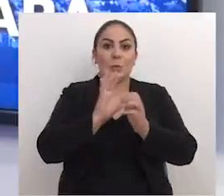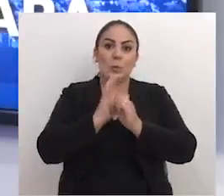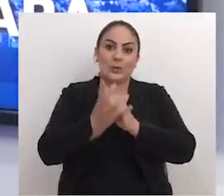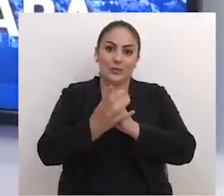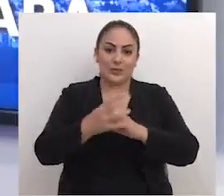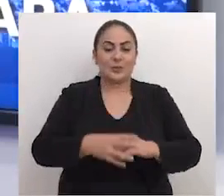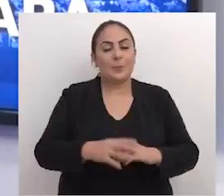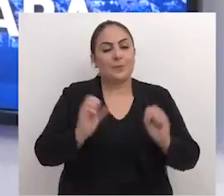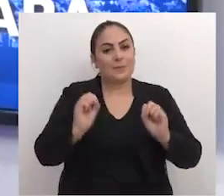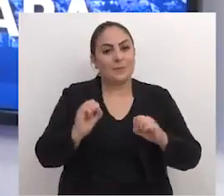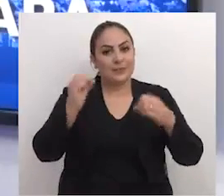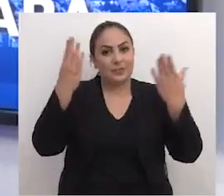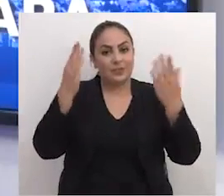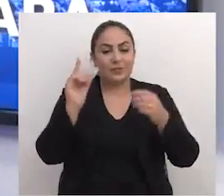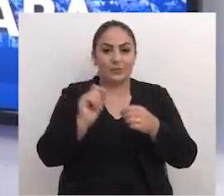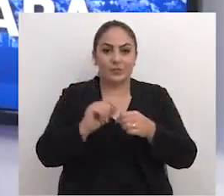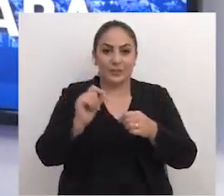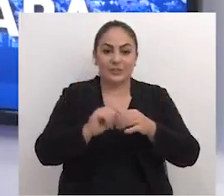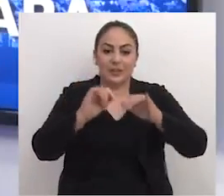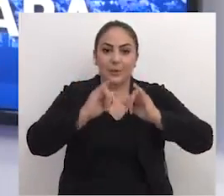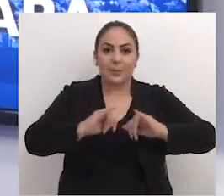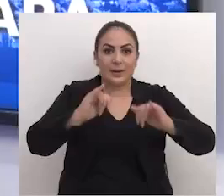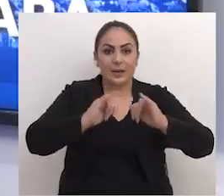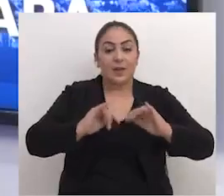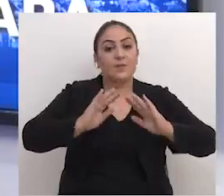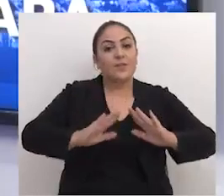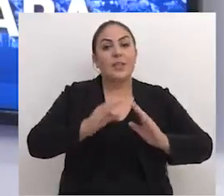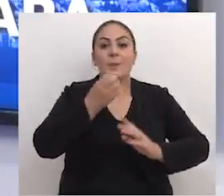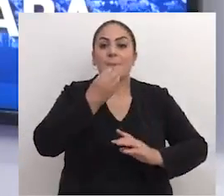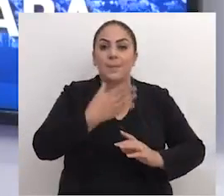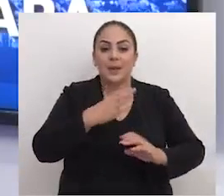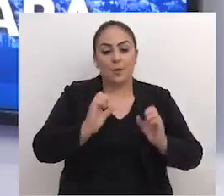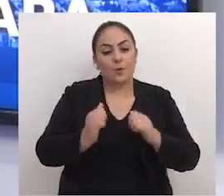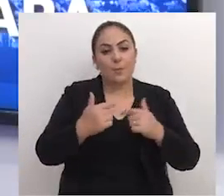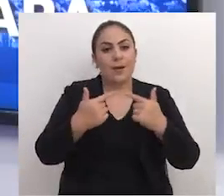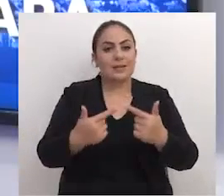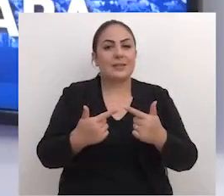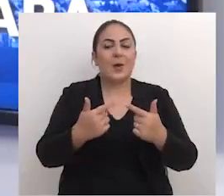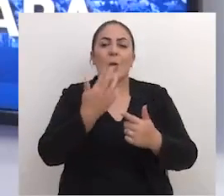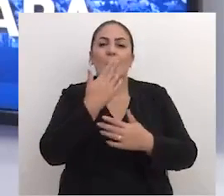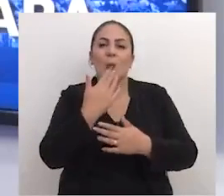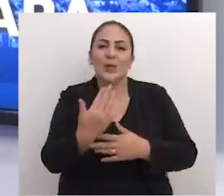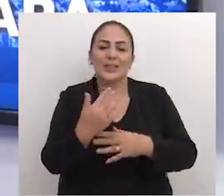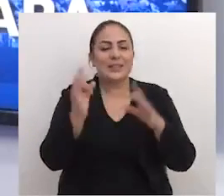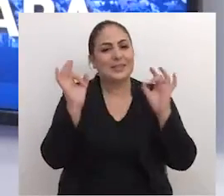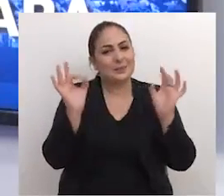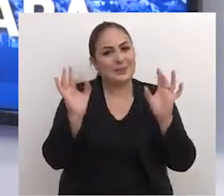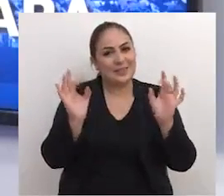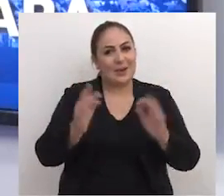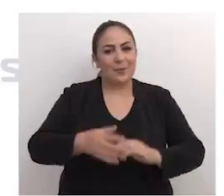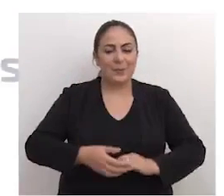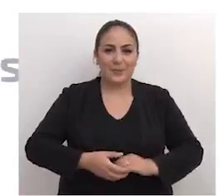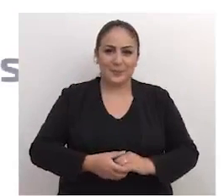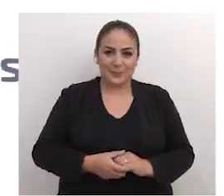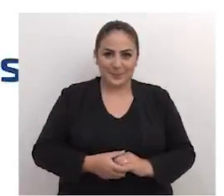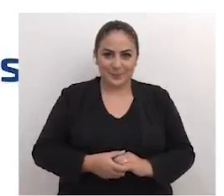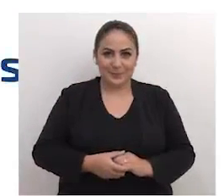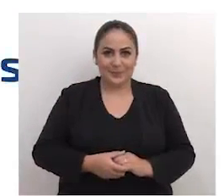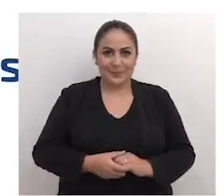para comemorar, realizou através da campanha Fique Bem uma ação colorida e especial.